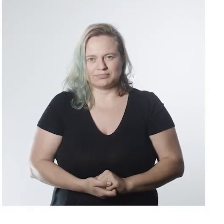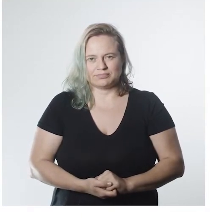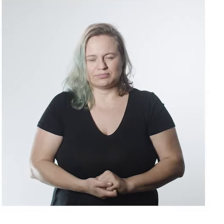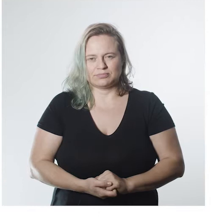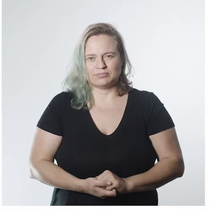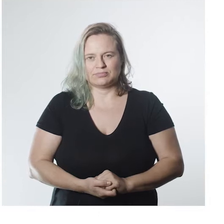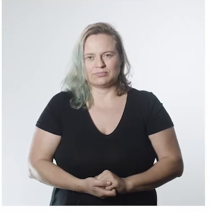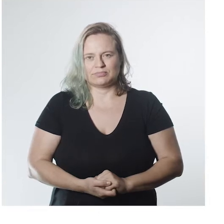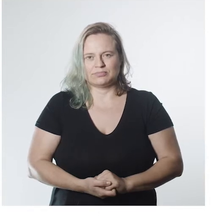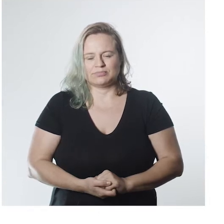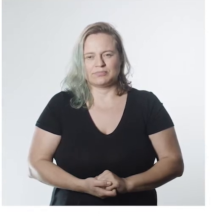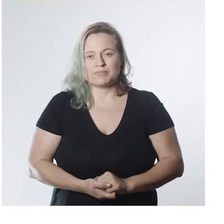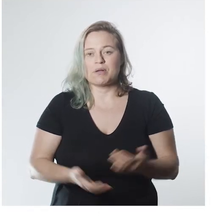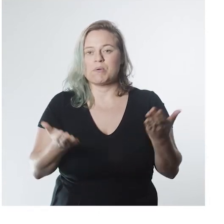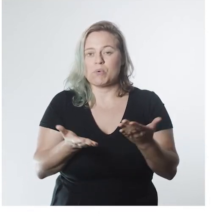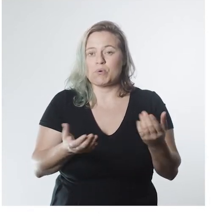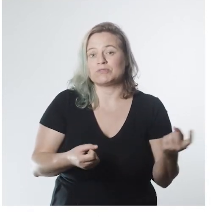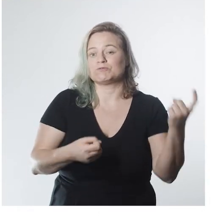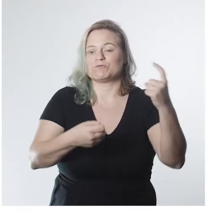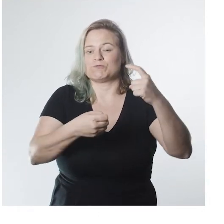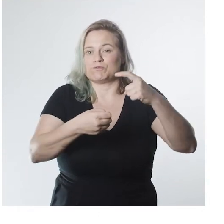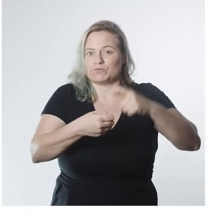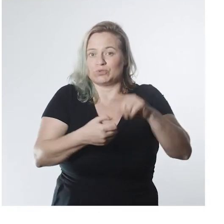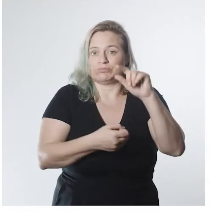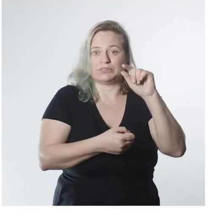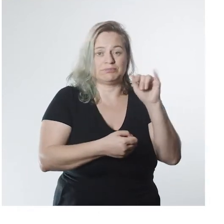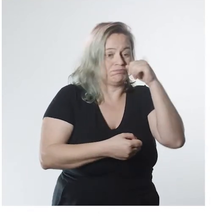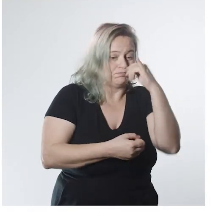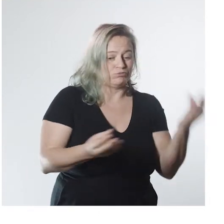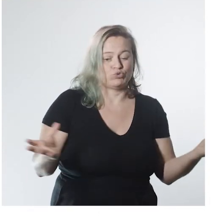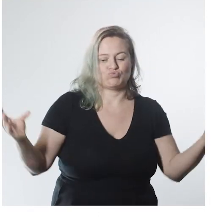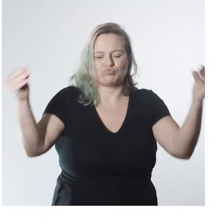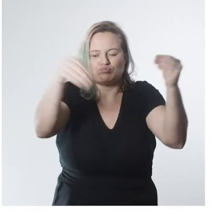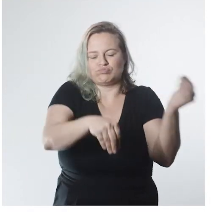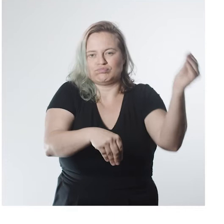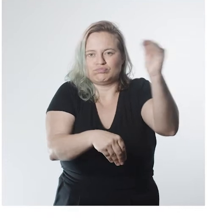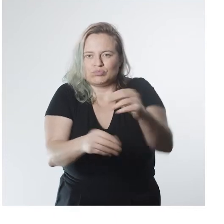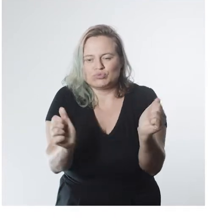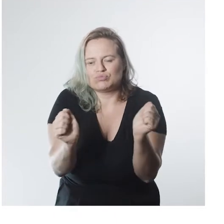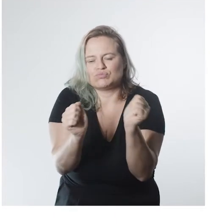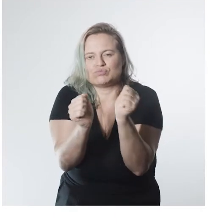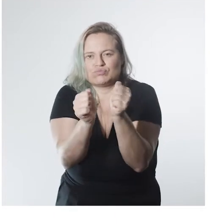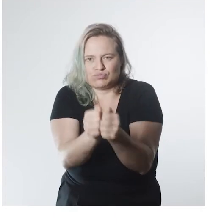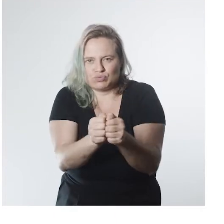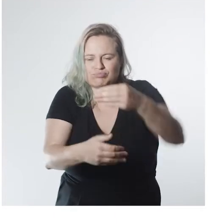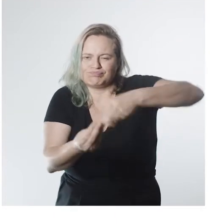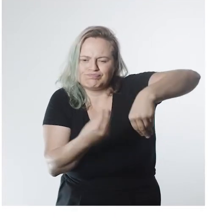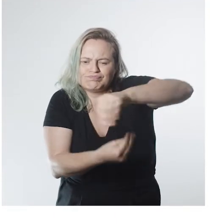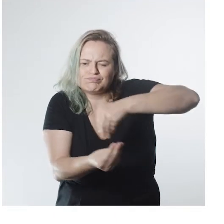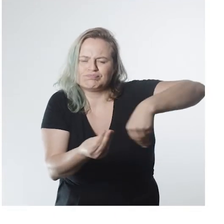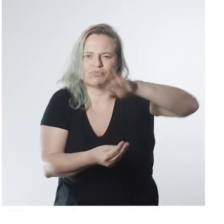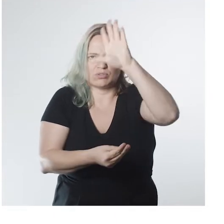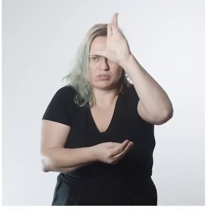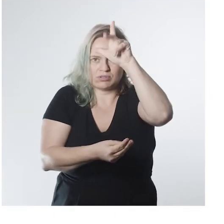Fizemos com frango, vamos voltar à carne suína, com os líquidos também, né? A gente entra com a carne suína novamente, vai misturar aqui com o